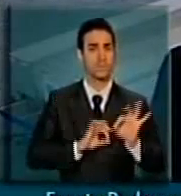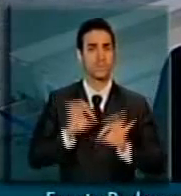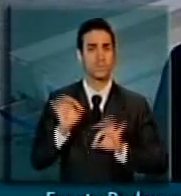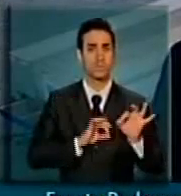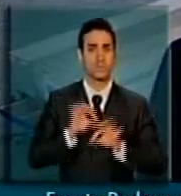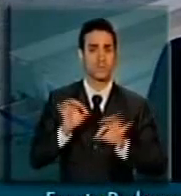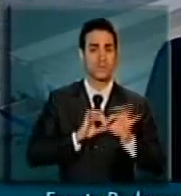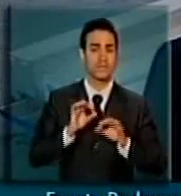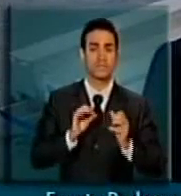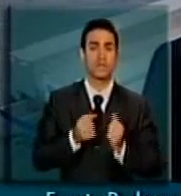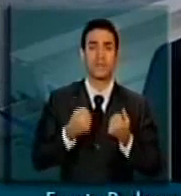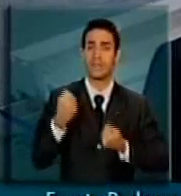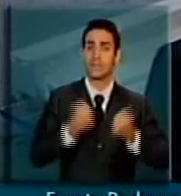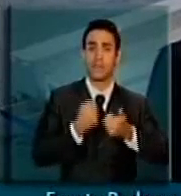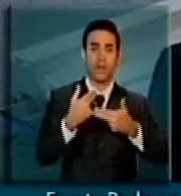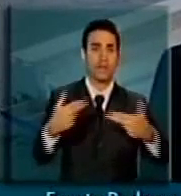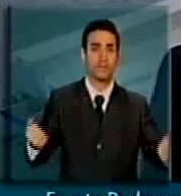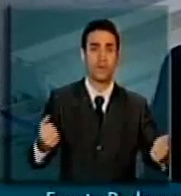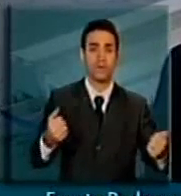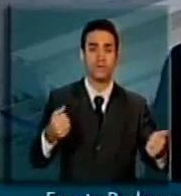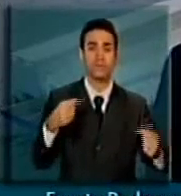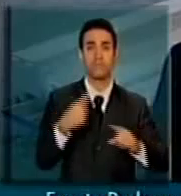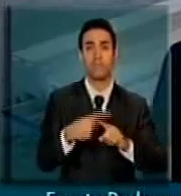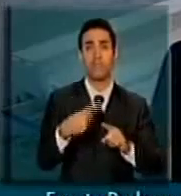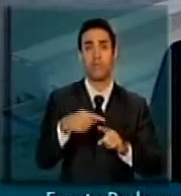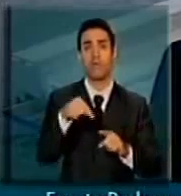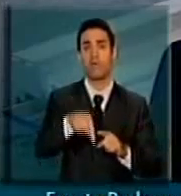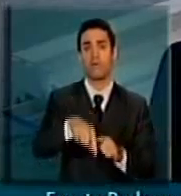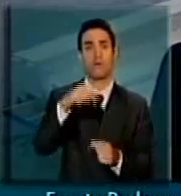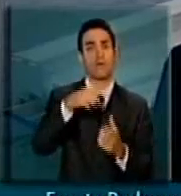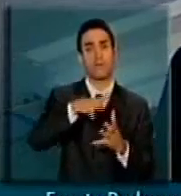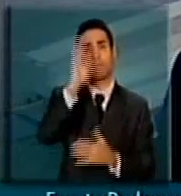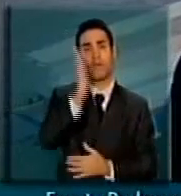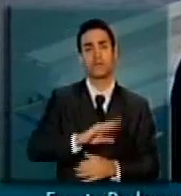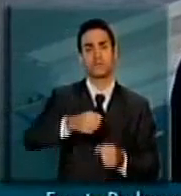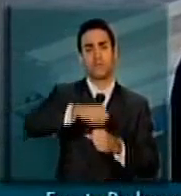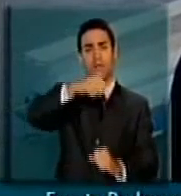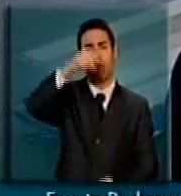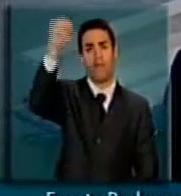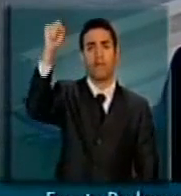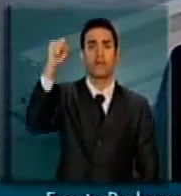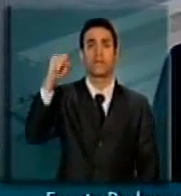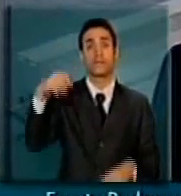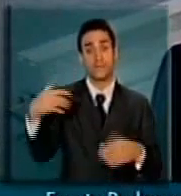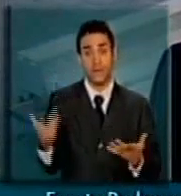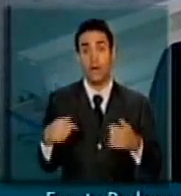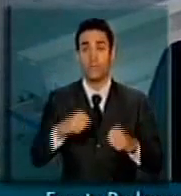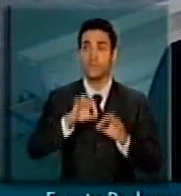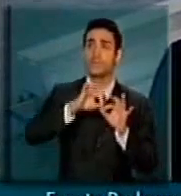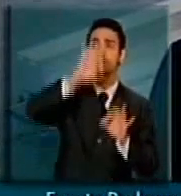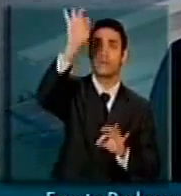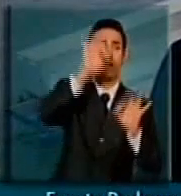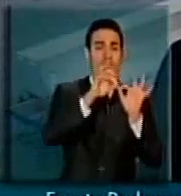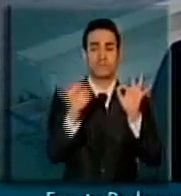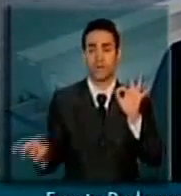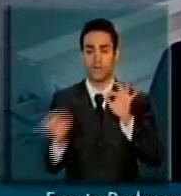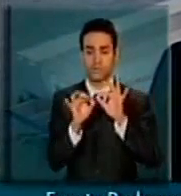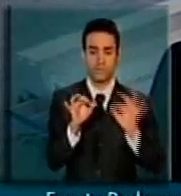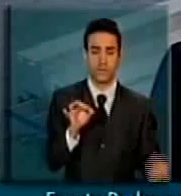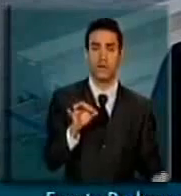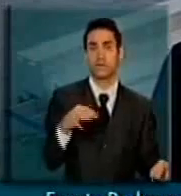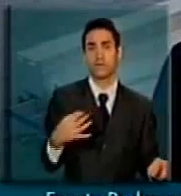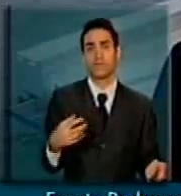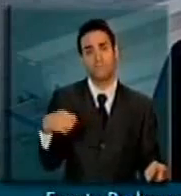nossa nação. Se a dimensão do nosso país é continental, abissal, por consequência, são as distâncias entre a produção